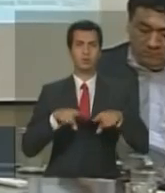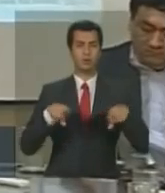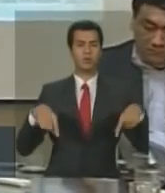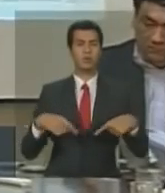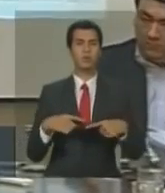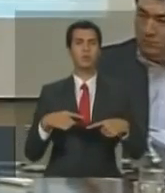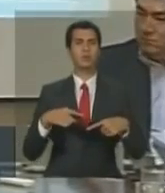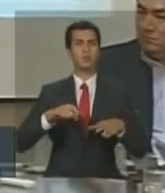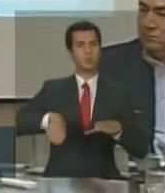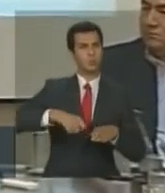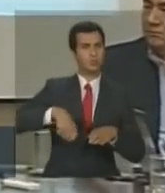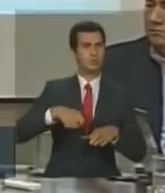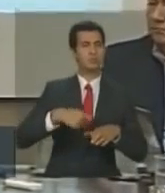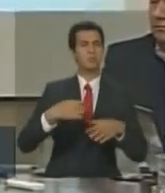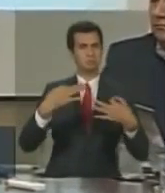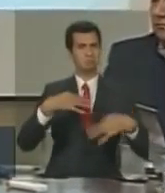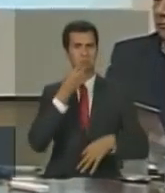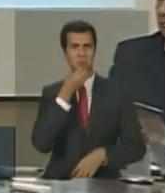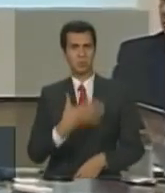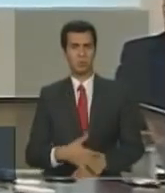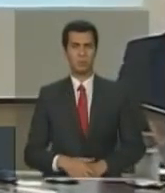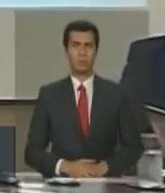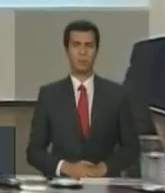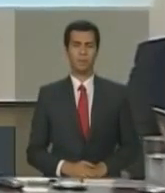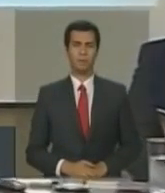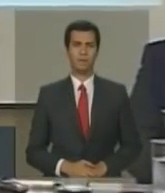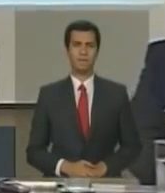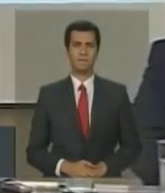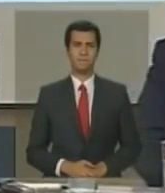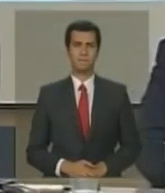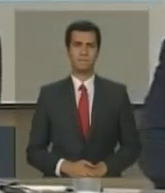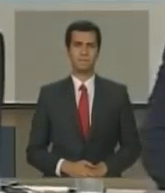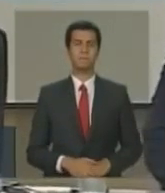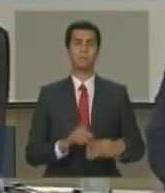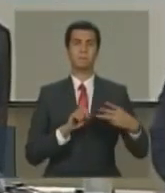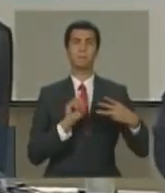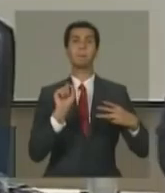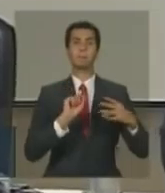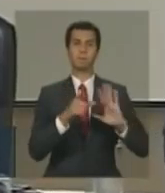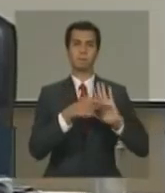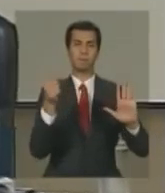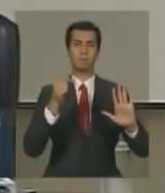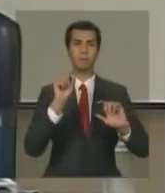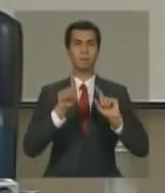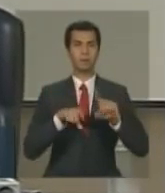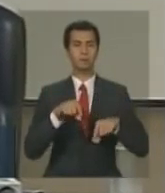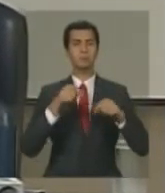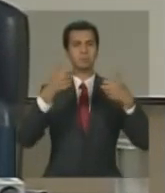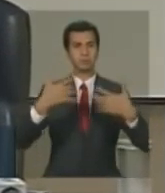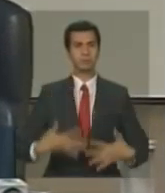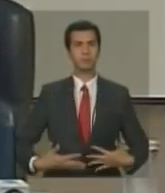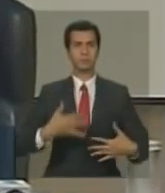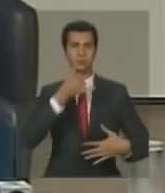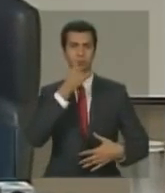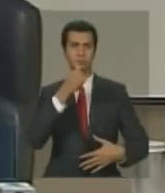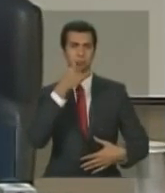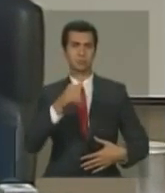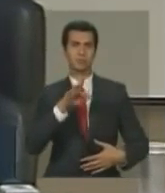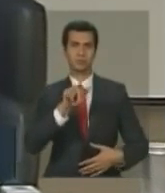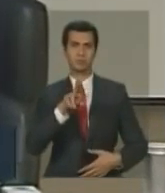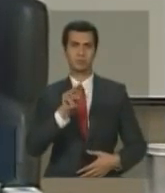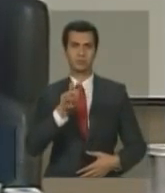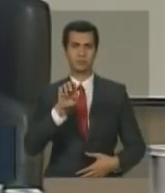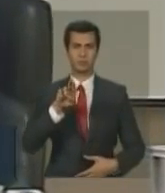cozinha. Um terceiro ponto, tratando das energias renováveis. Em vários países, as energias